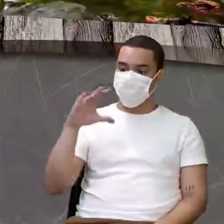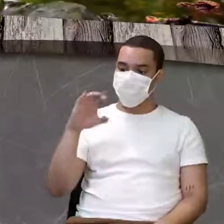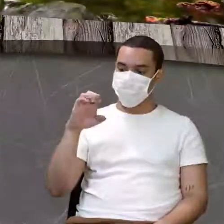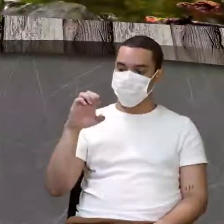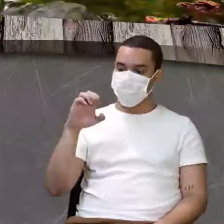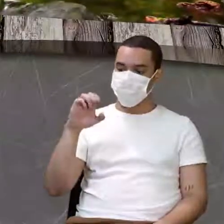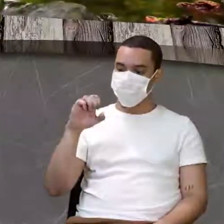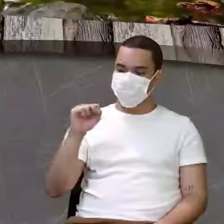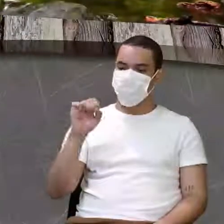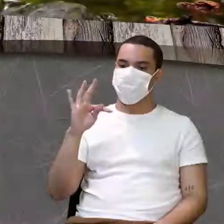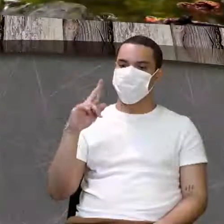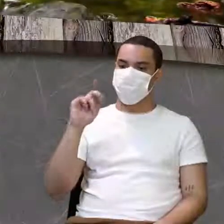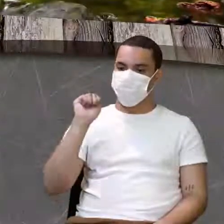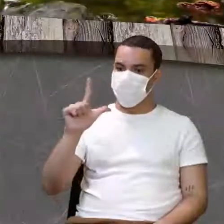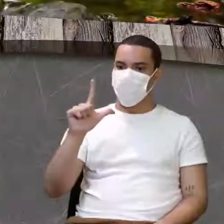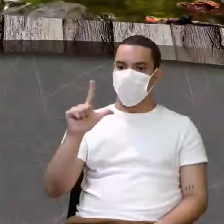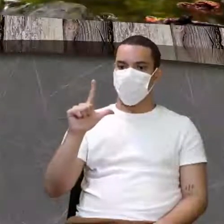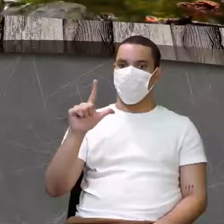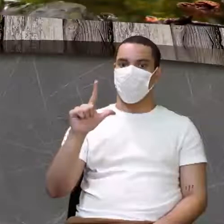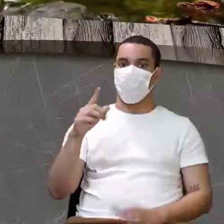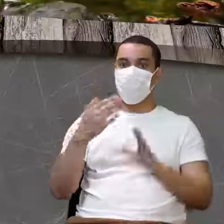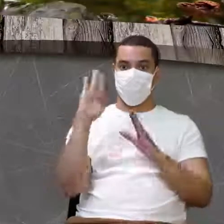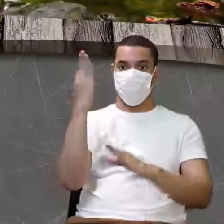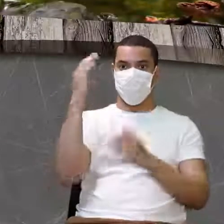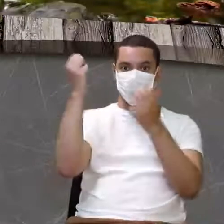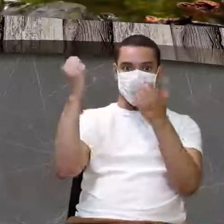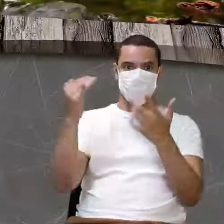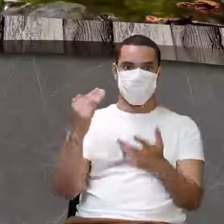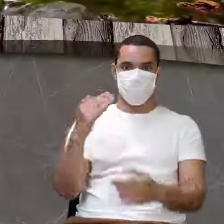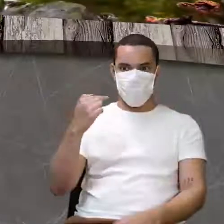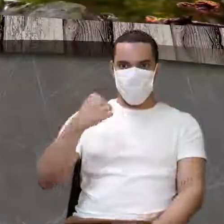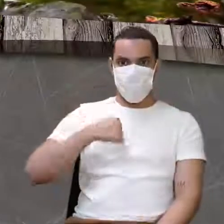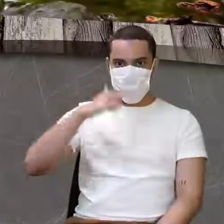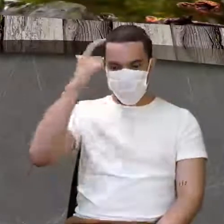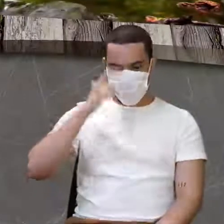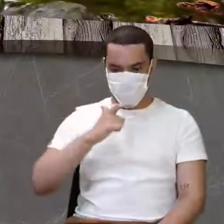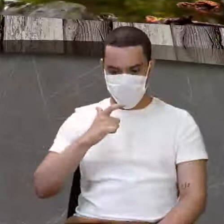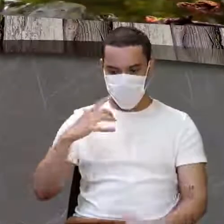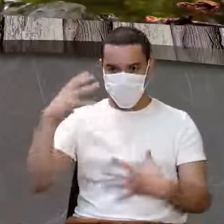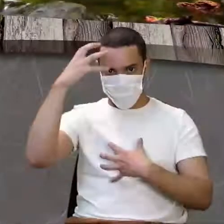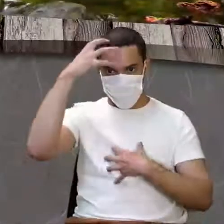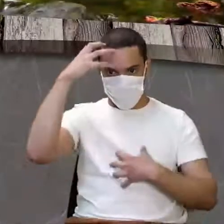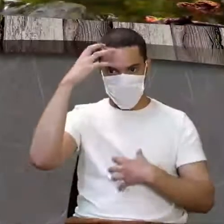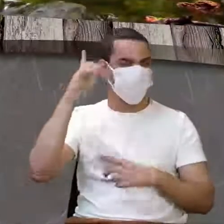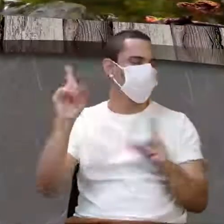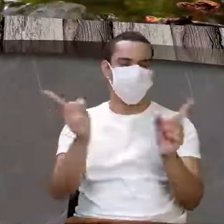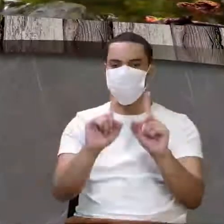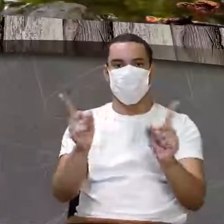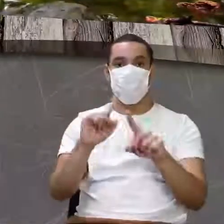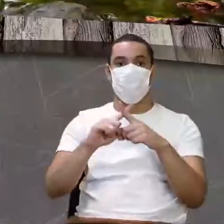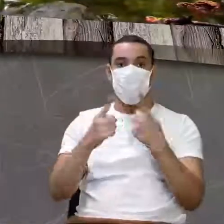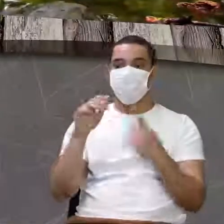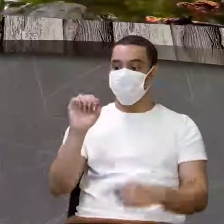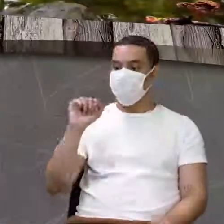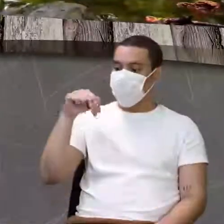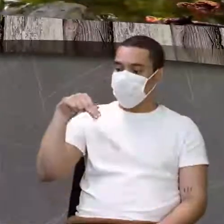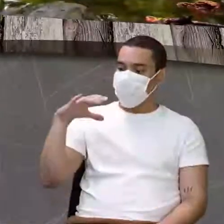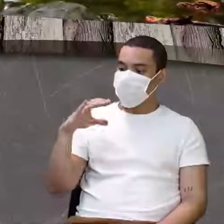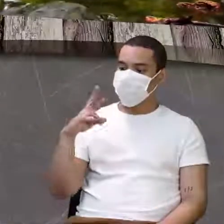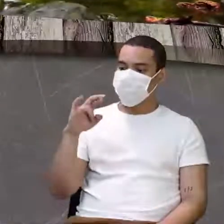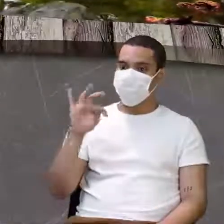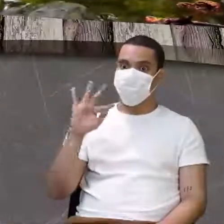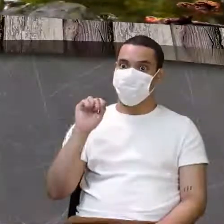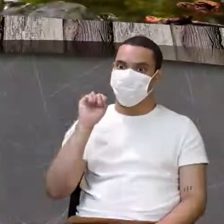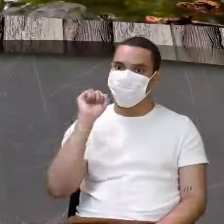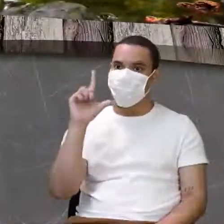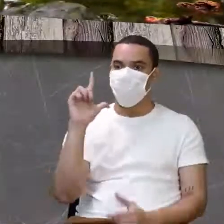ancestral. A biologia descreve isso. Não que nós somos descendentes macaqueiros. Eu tenho o mesmo ancestral e desse ancestral